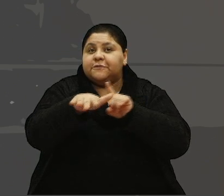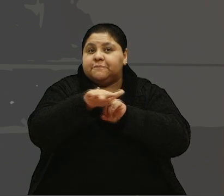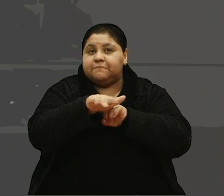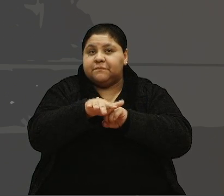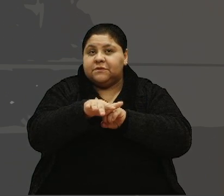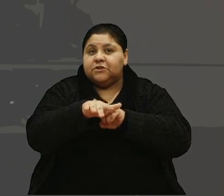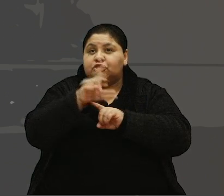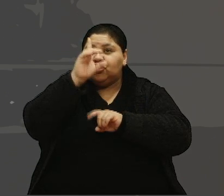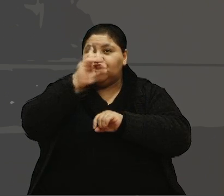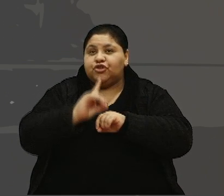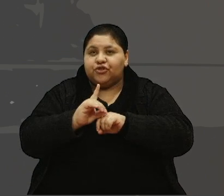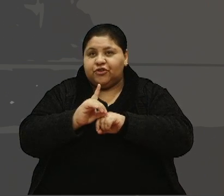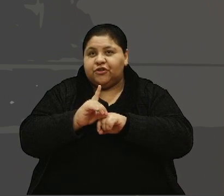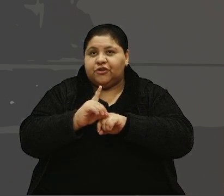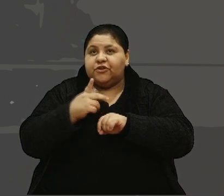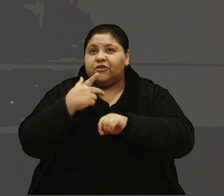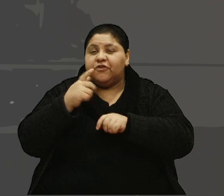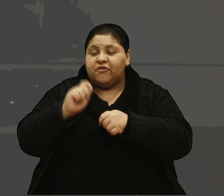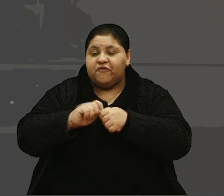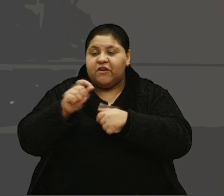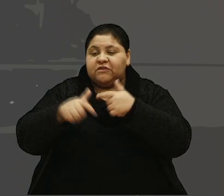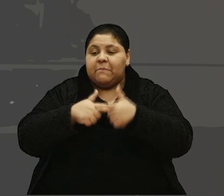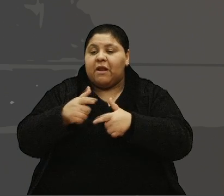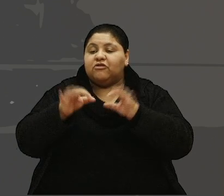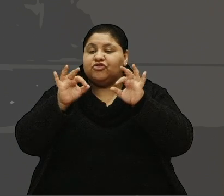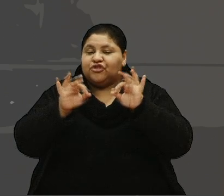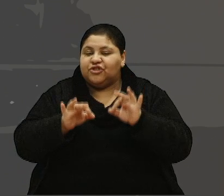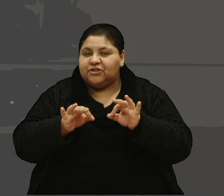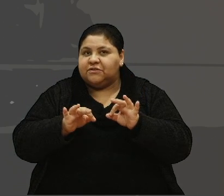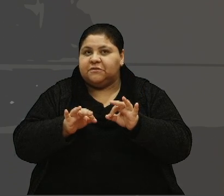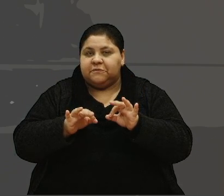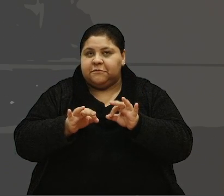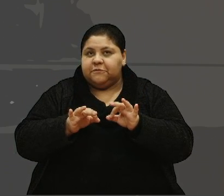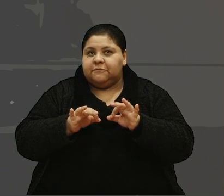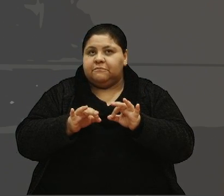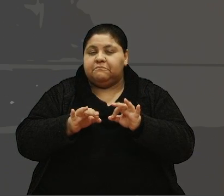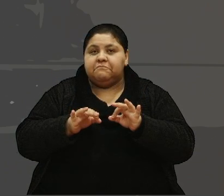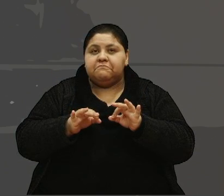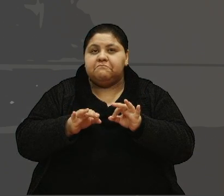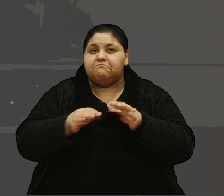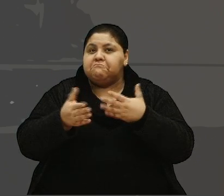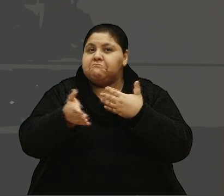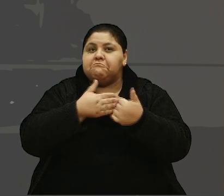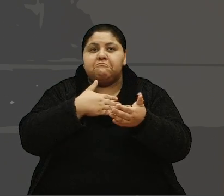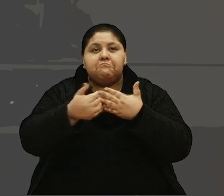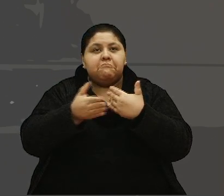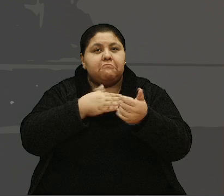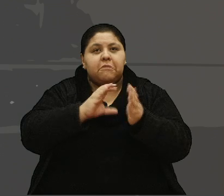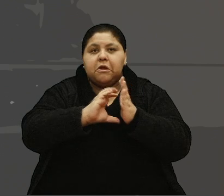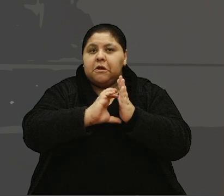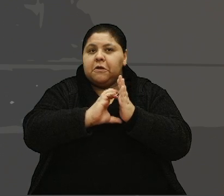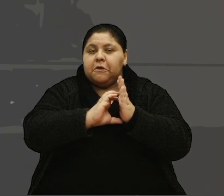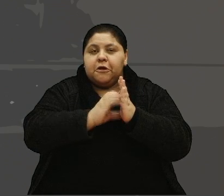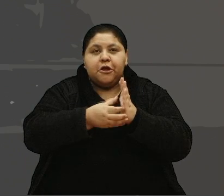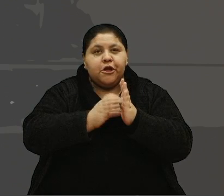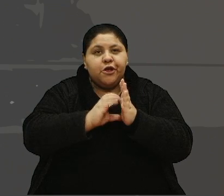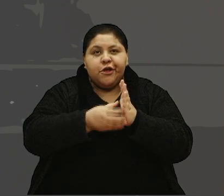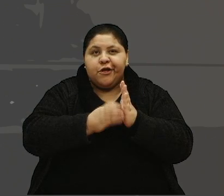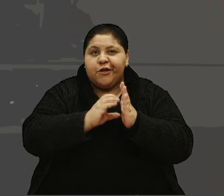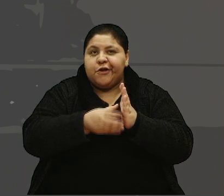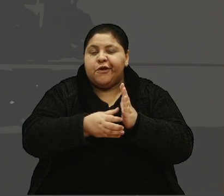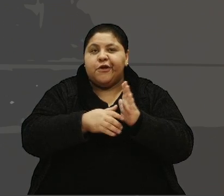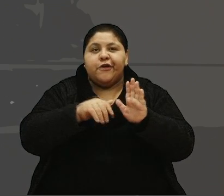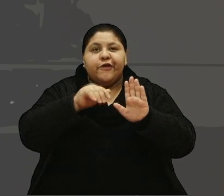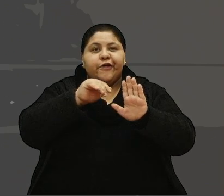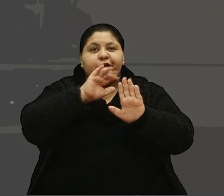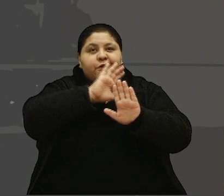direitos. E quando se faz um trabalho bem feito, indiferente do partido político, indiferente da ideologia